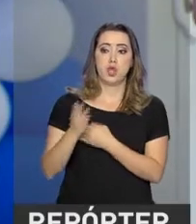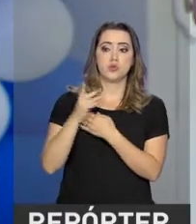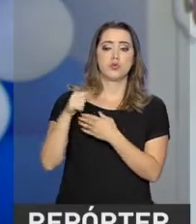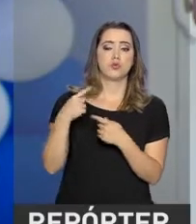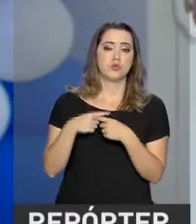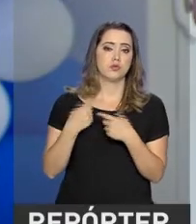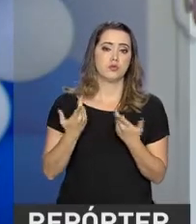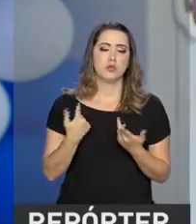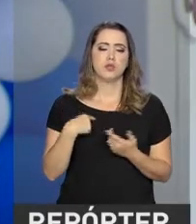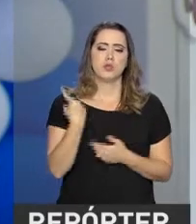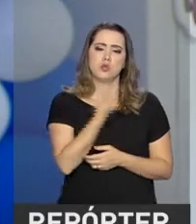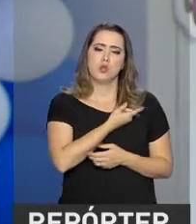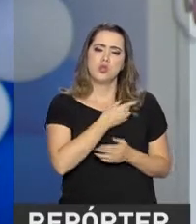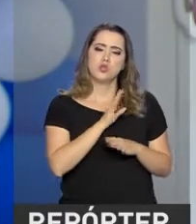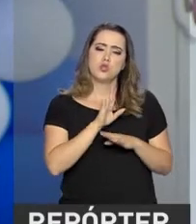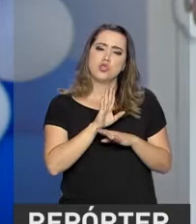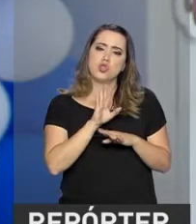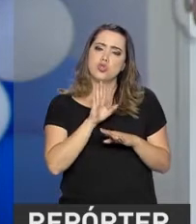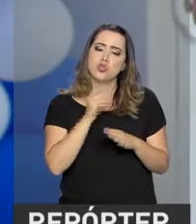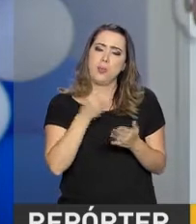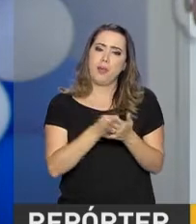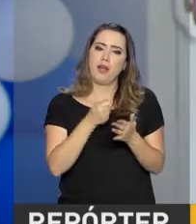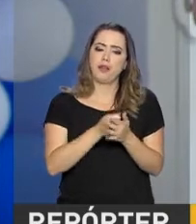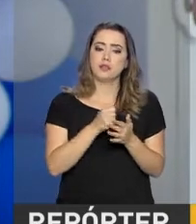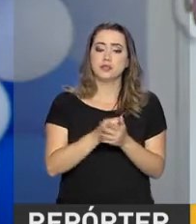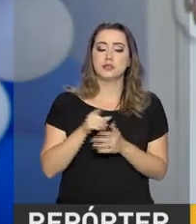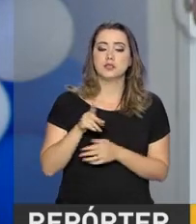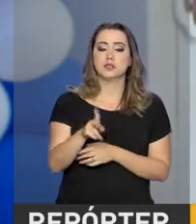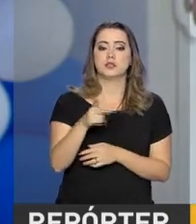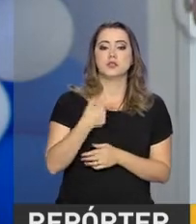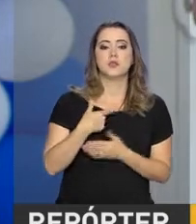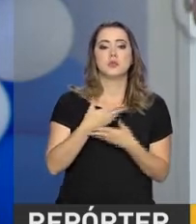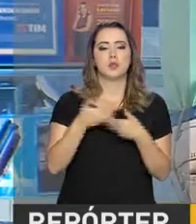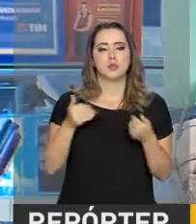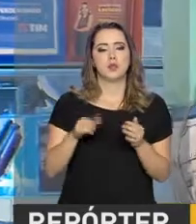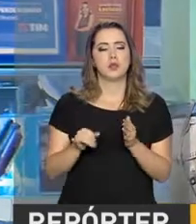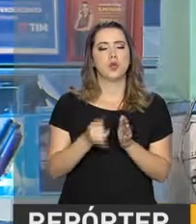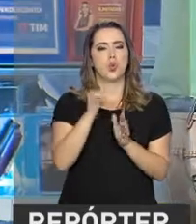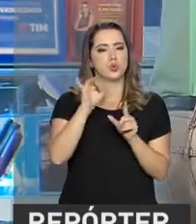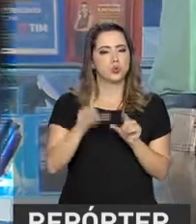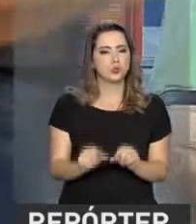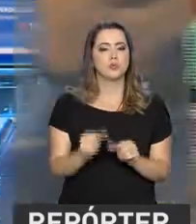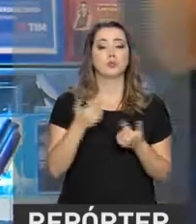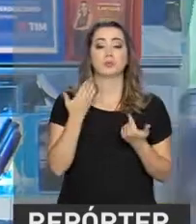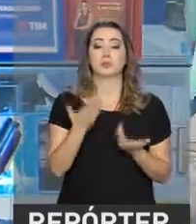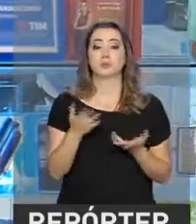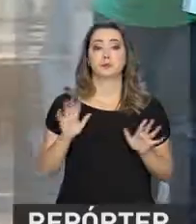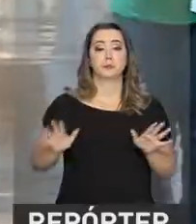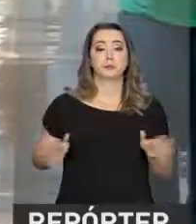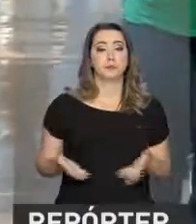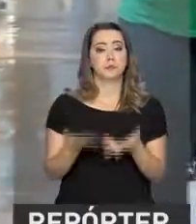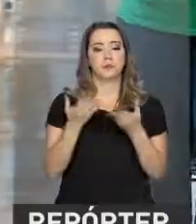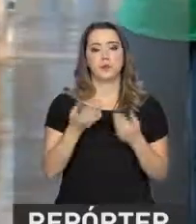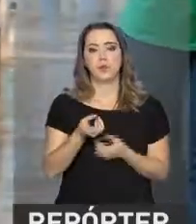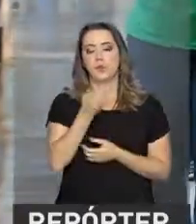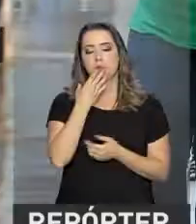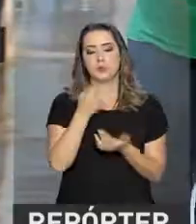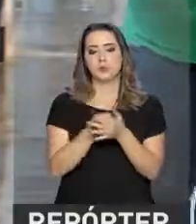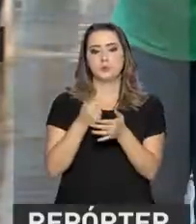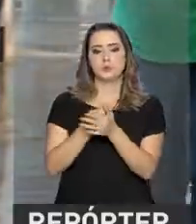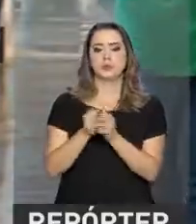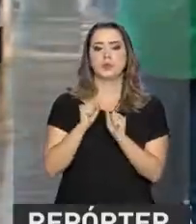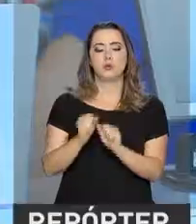né? Acho que a gente merece algum crédito, né? A mais. O incentivo para bons pagadores pode vir com um